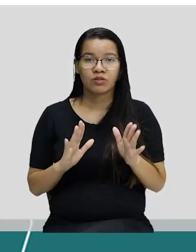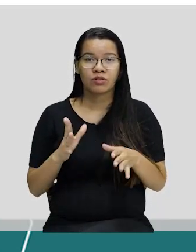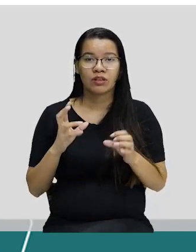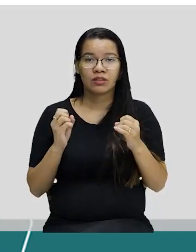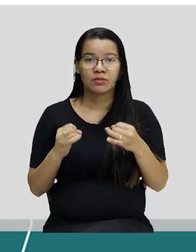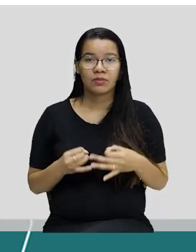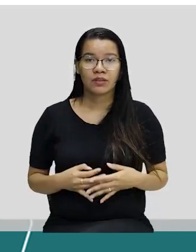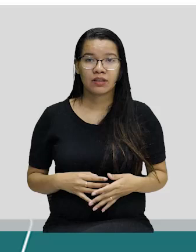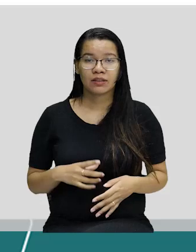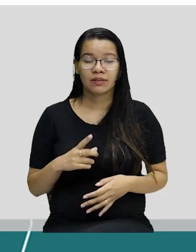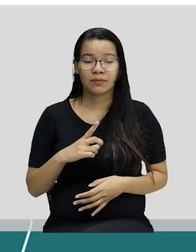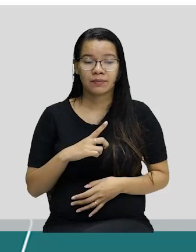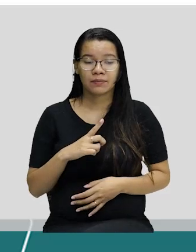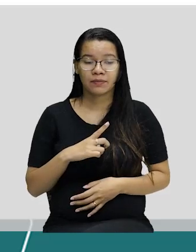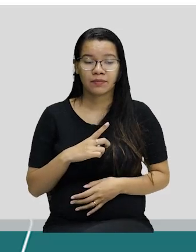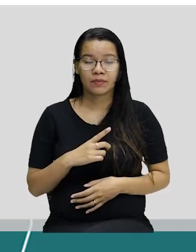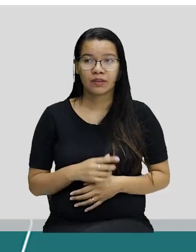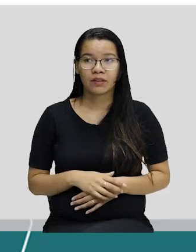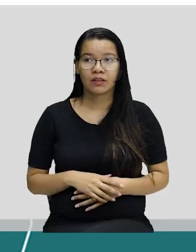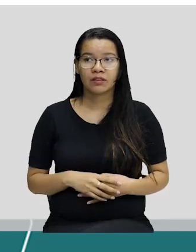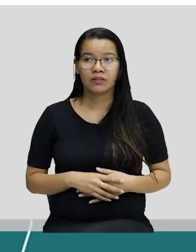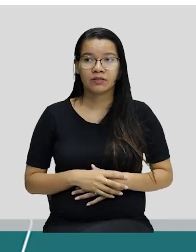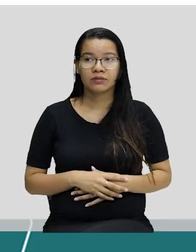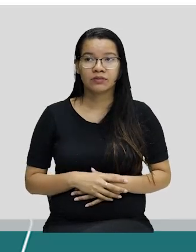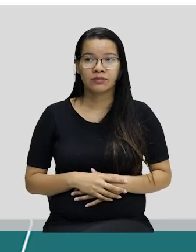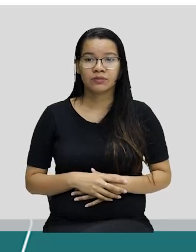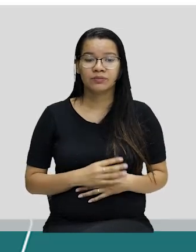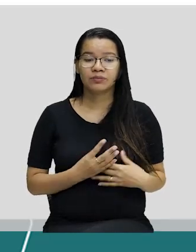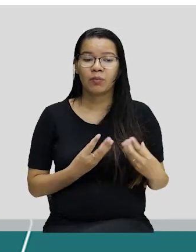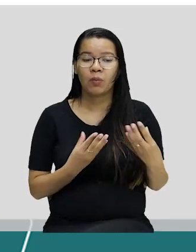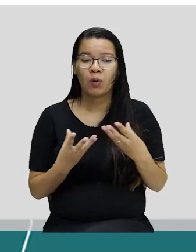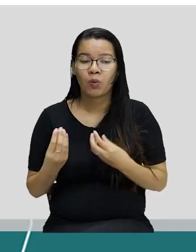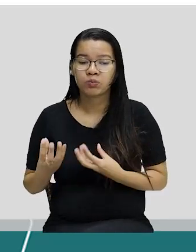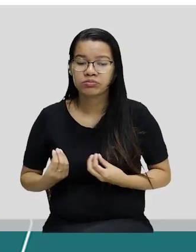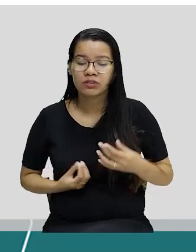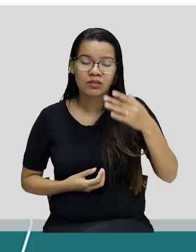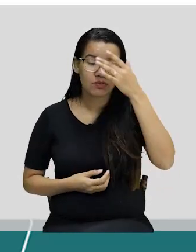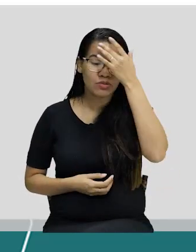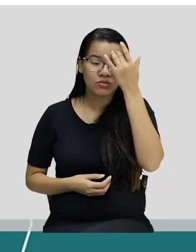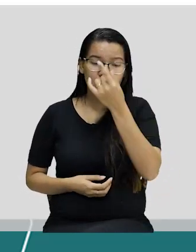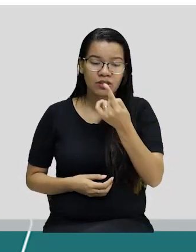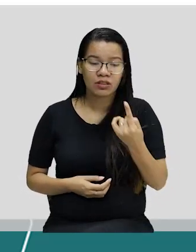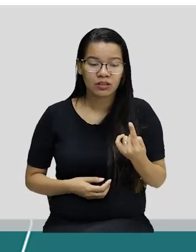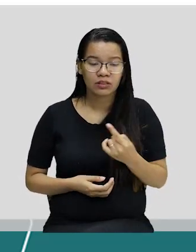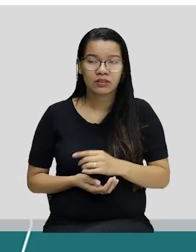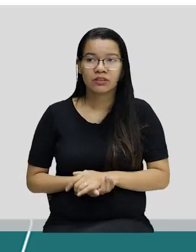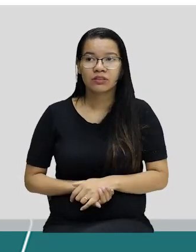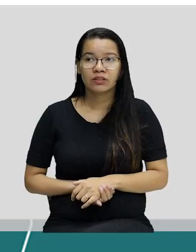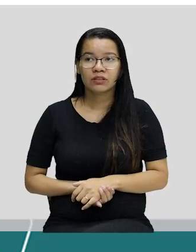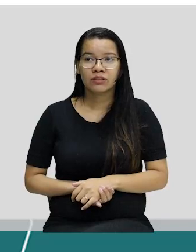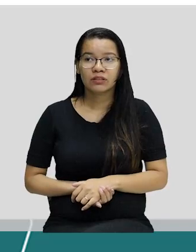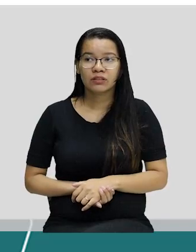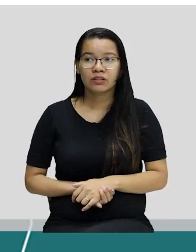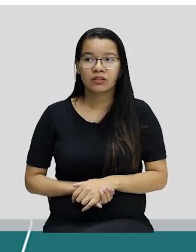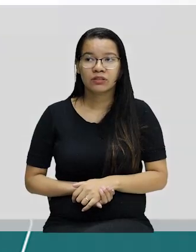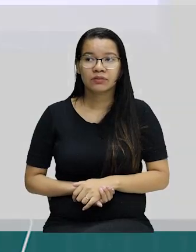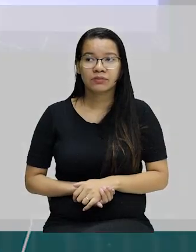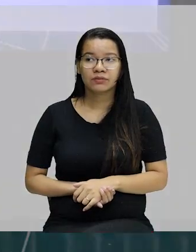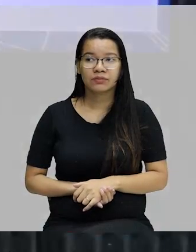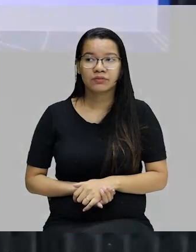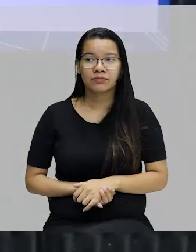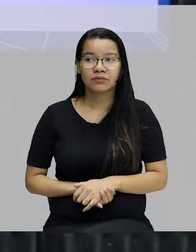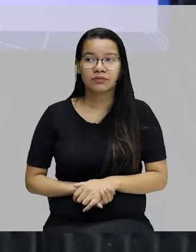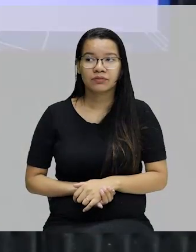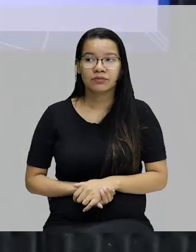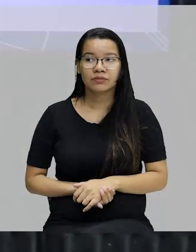Existem quite a lot people here, muitas pessoas aqui. Quite a lot é como se fosse para dar intensidade